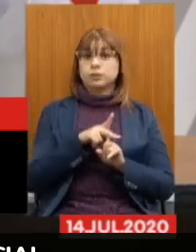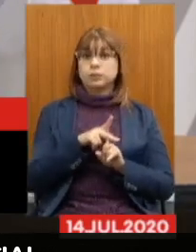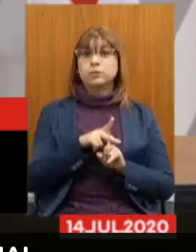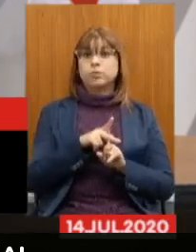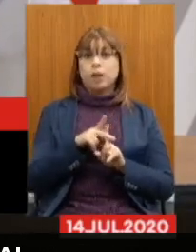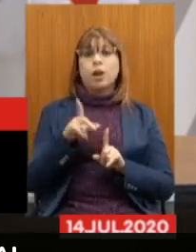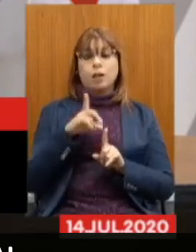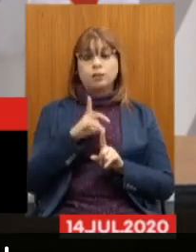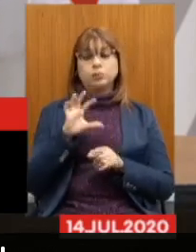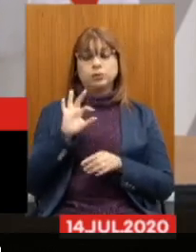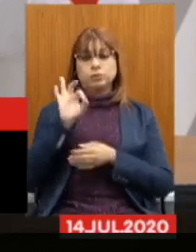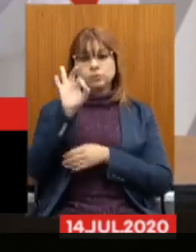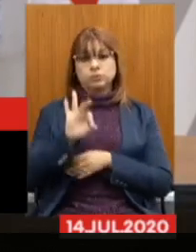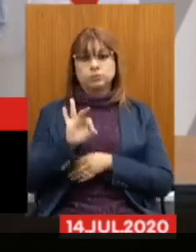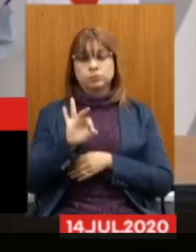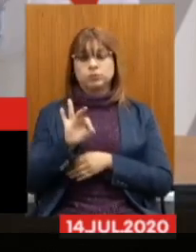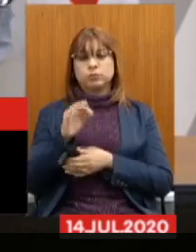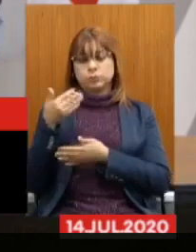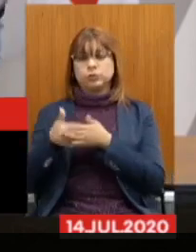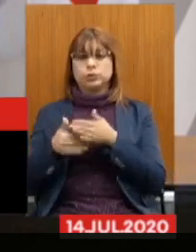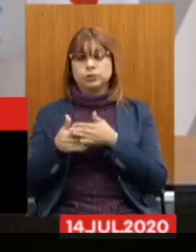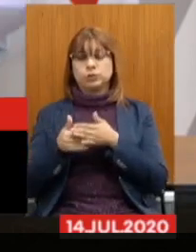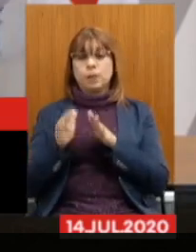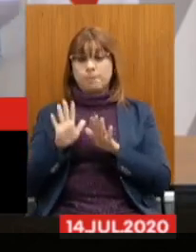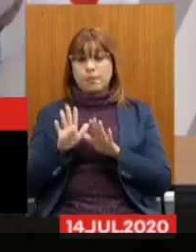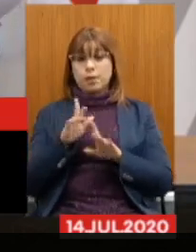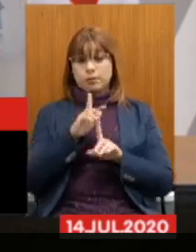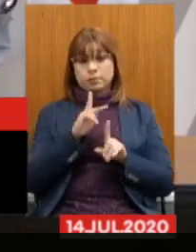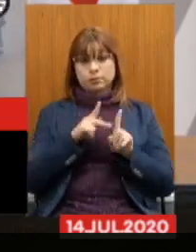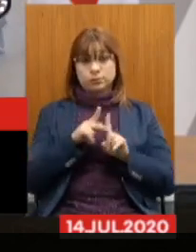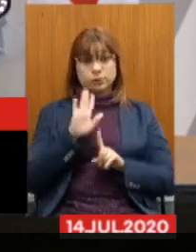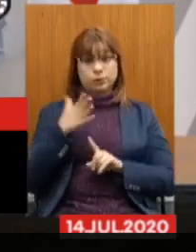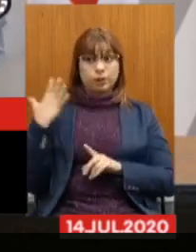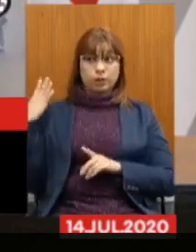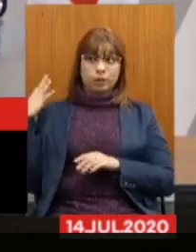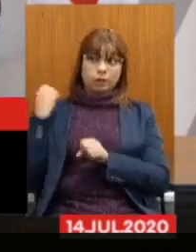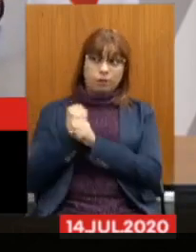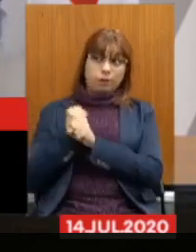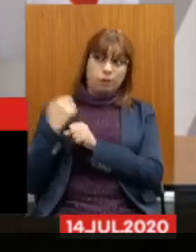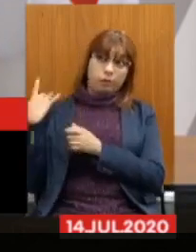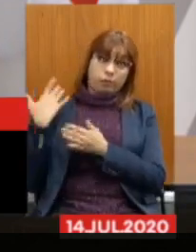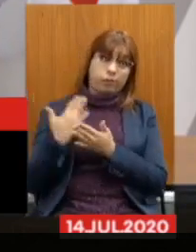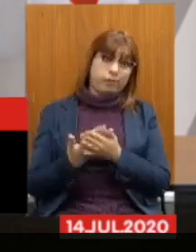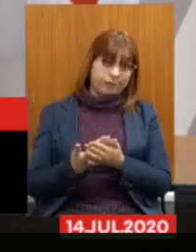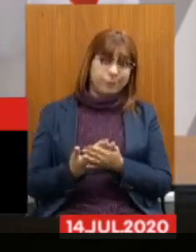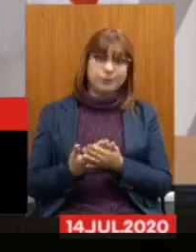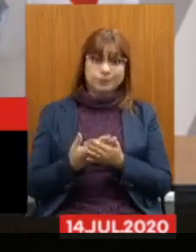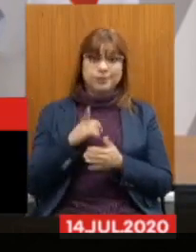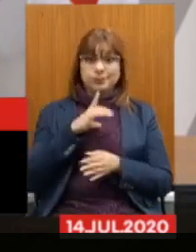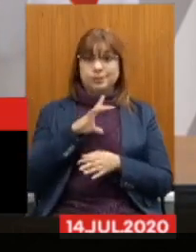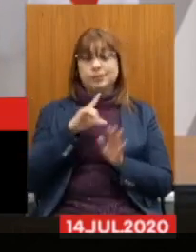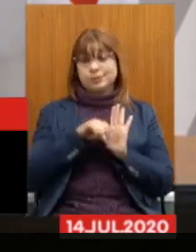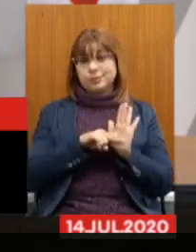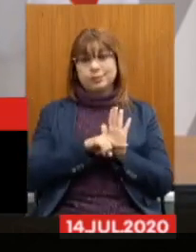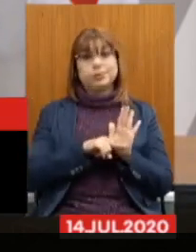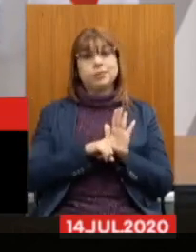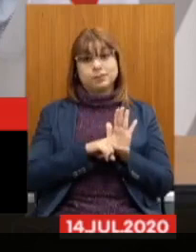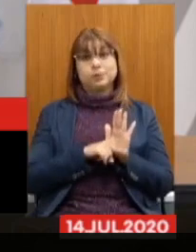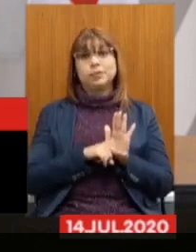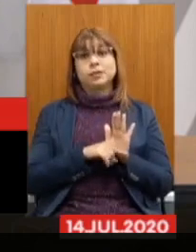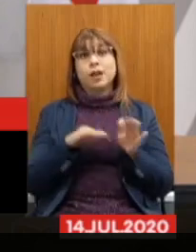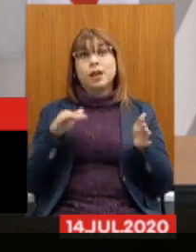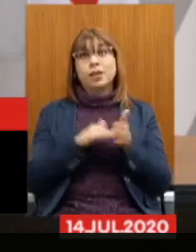taxar. E como a Previdência já tem déficit há muito tempo, ela não vai melhorar, pelas informações que eu tenho,